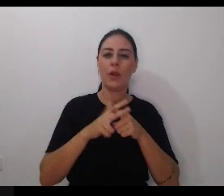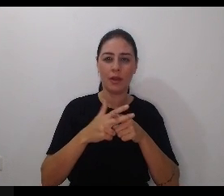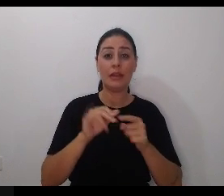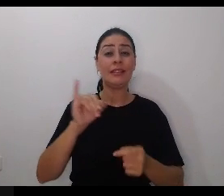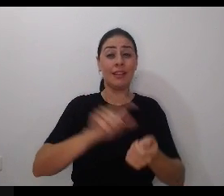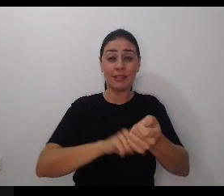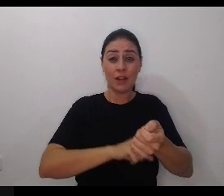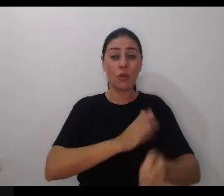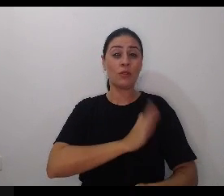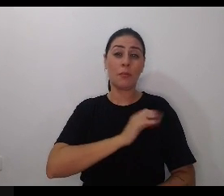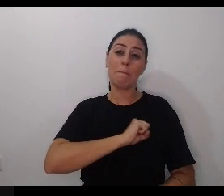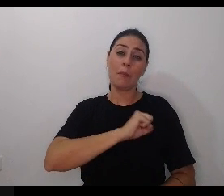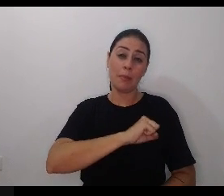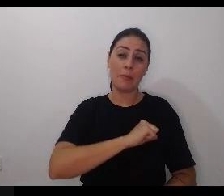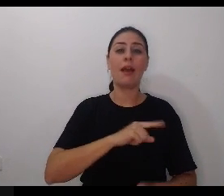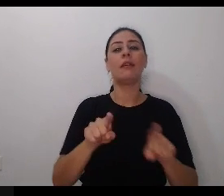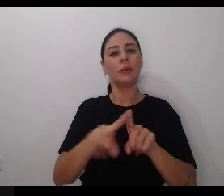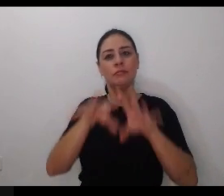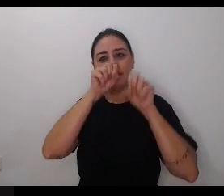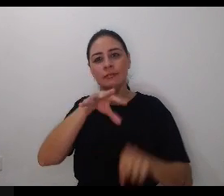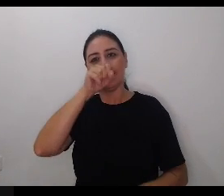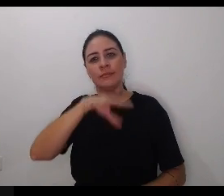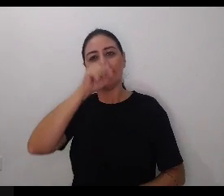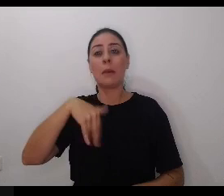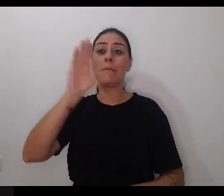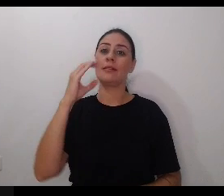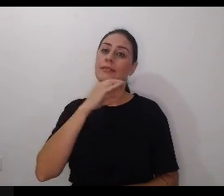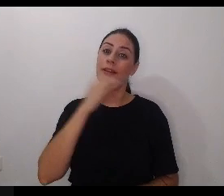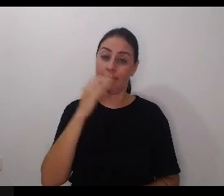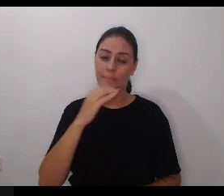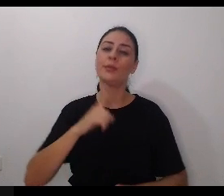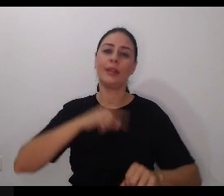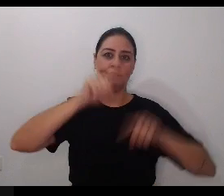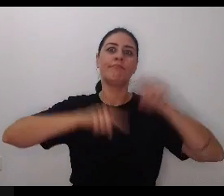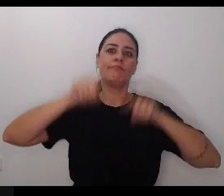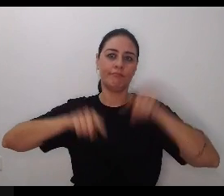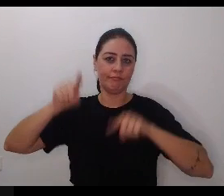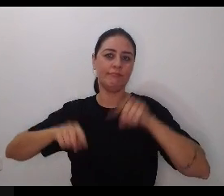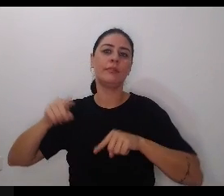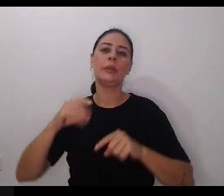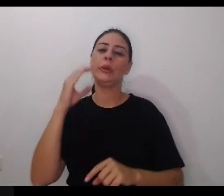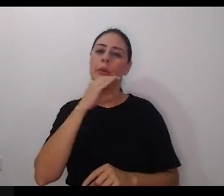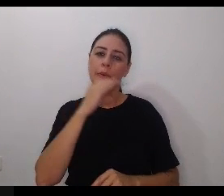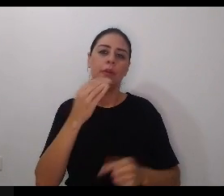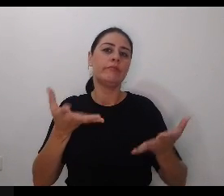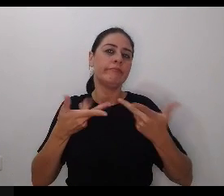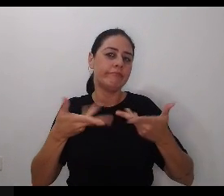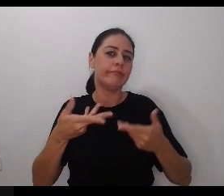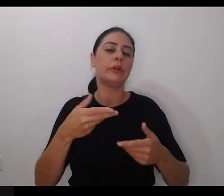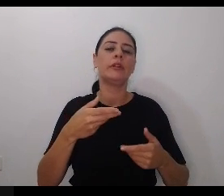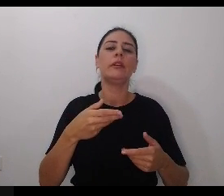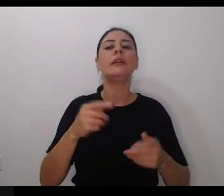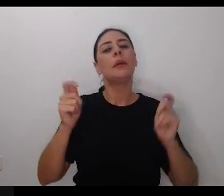corpo a se regular, né? Quando a gente está ansioso, nosso batimento cardíaco acelera, nossa respiração acelera,